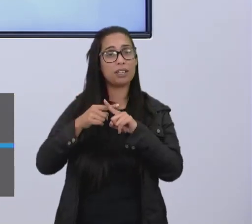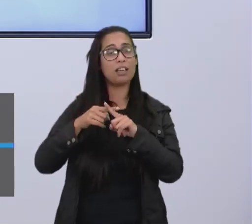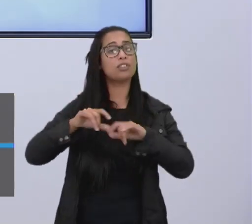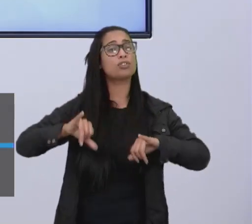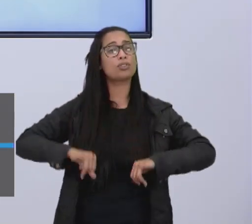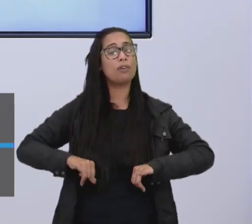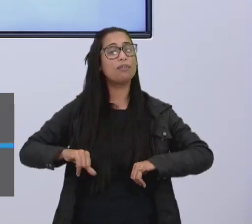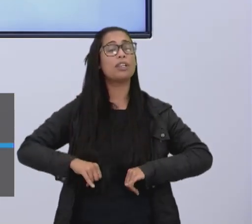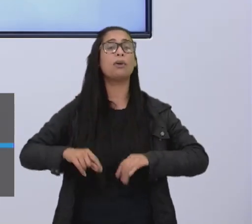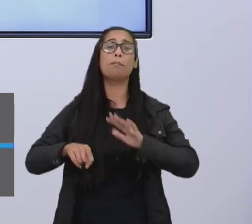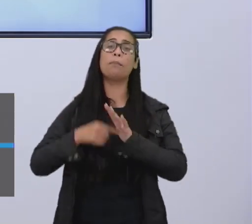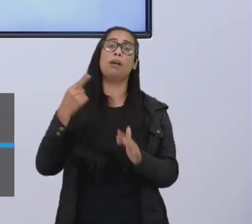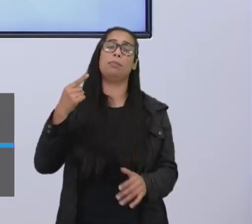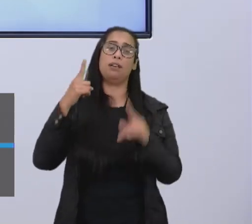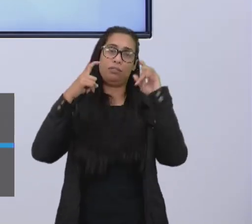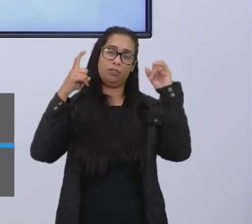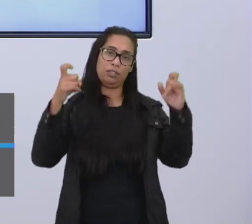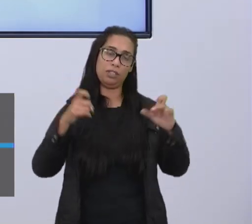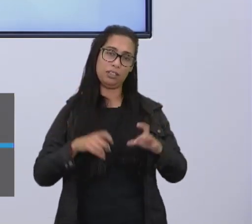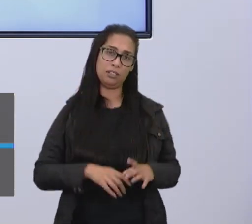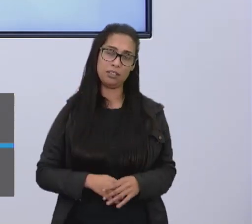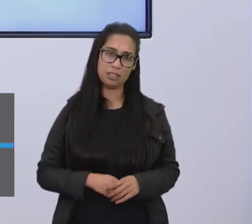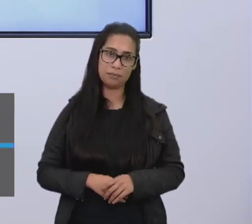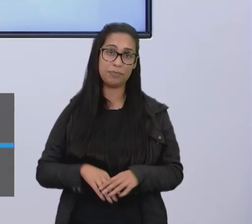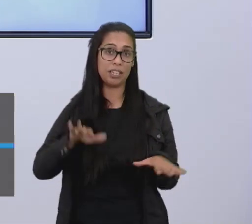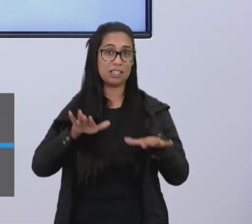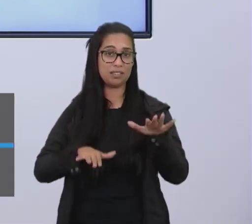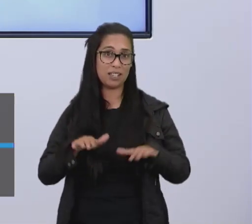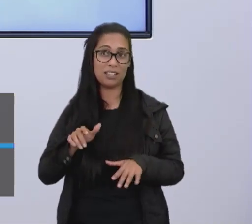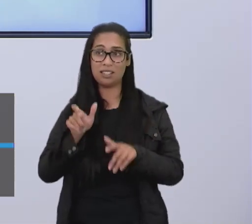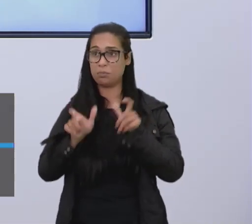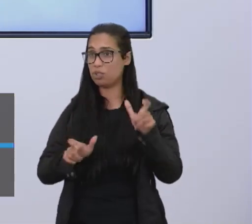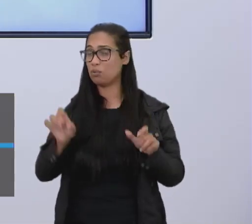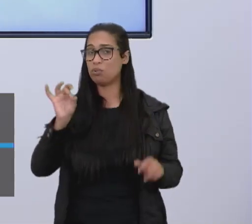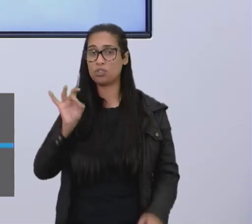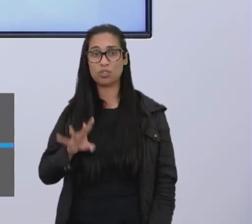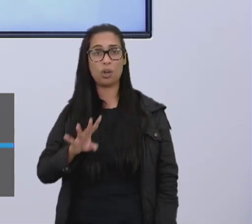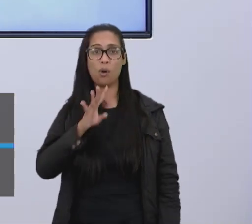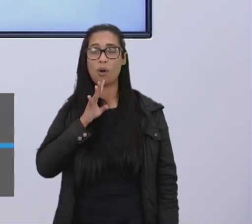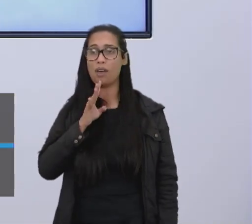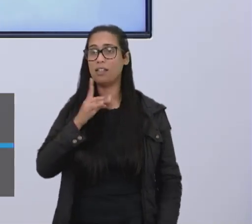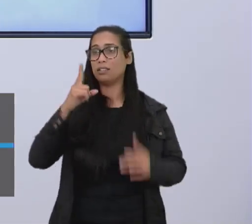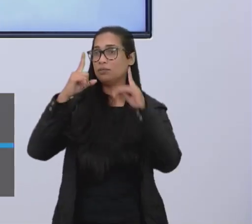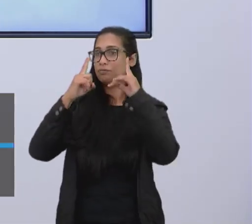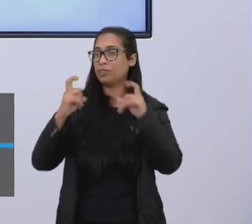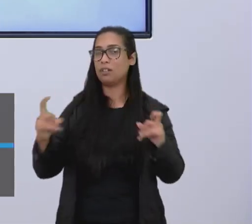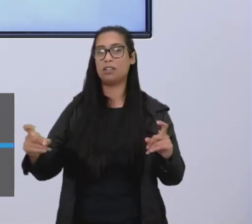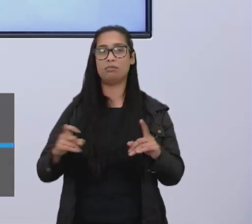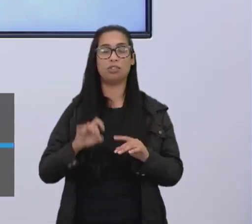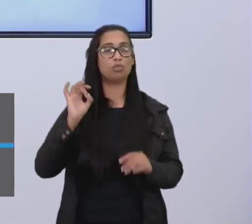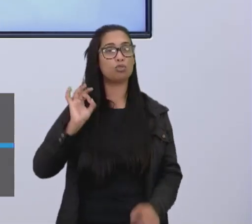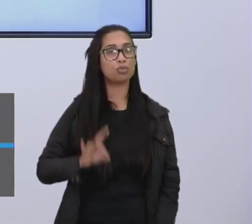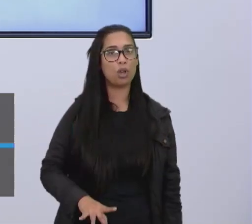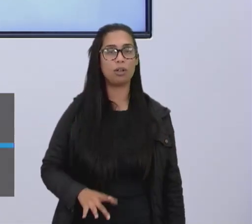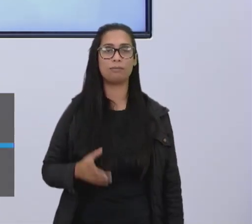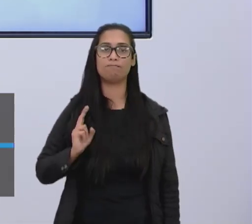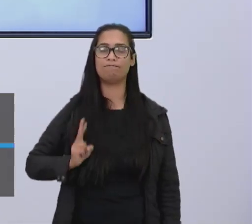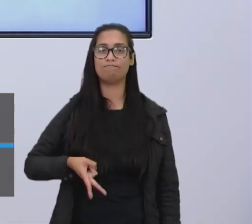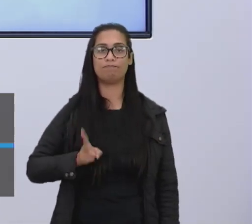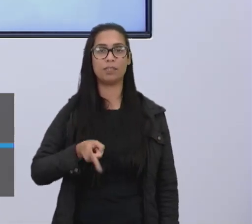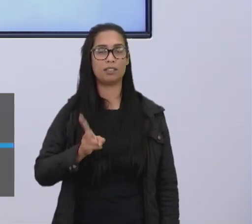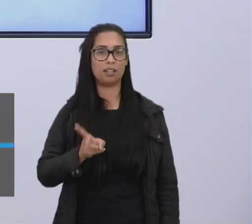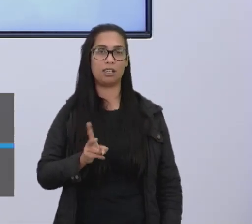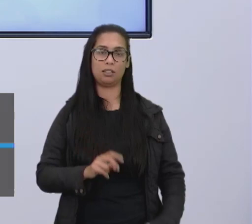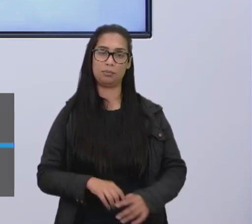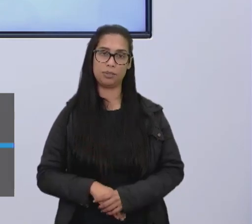a violência chegando nela, ela não vê nenhum outro tipo de relação ou abordagem sem ser a abordagem violenta, ela vai ter uma